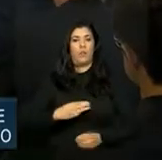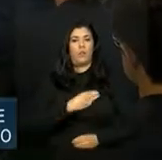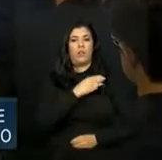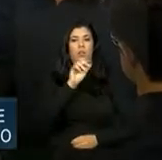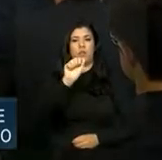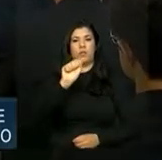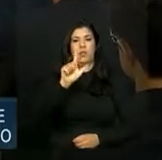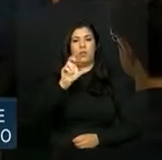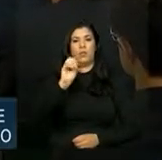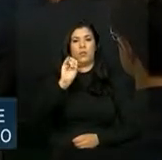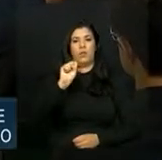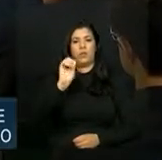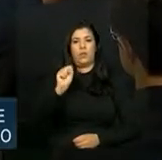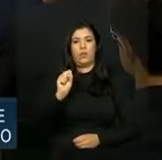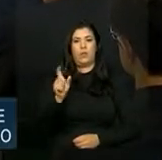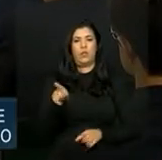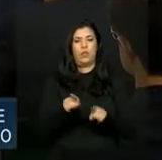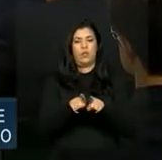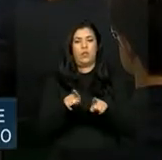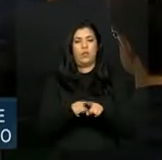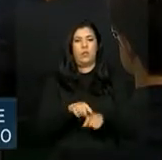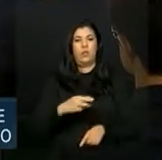Gilberto occhi